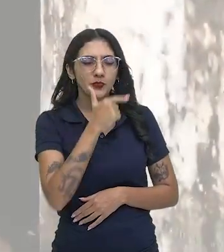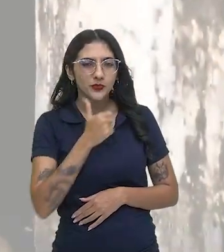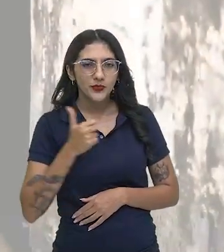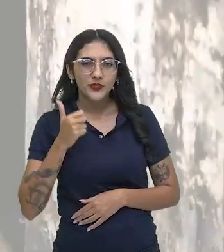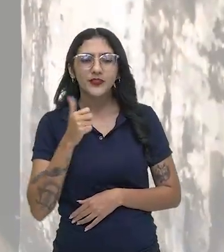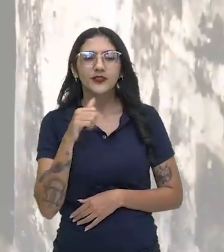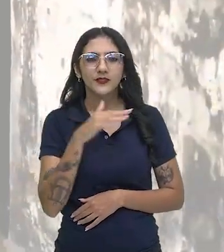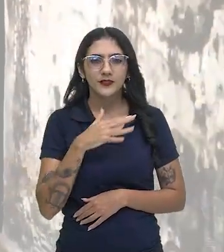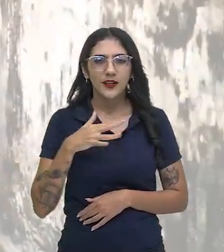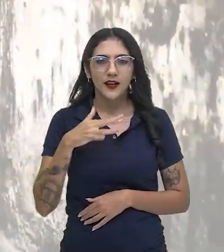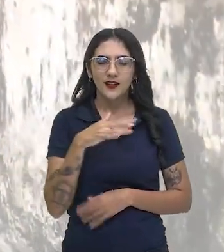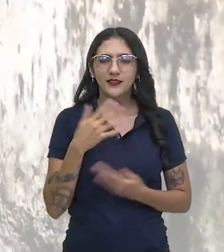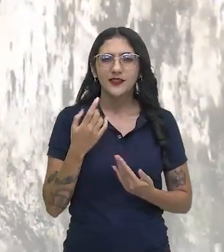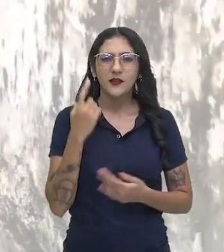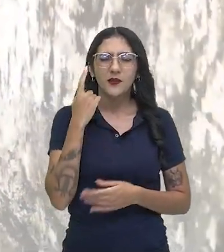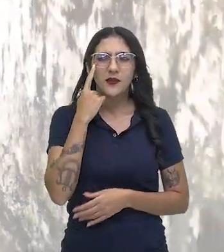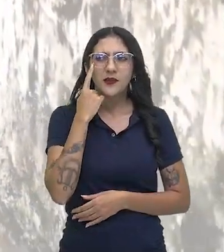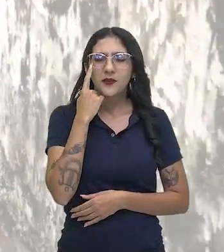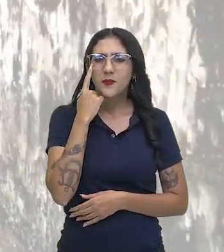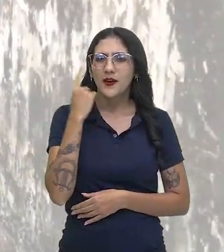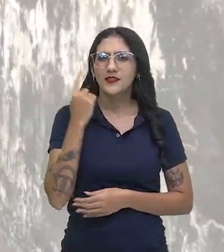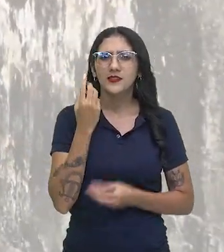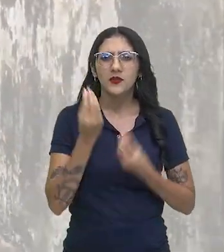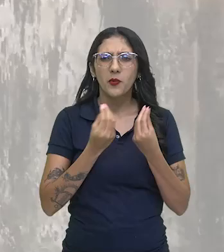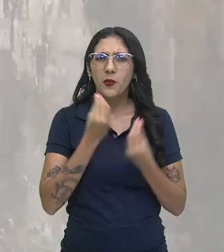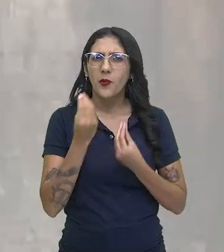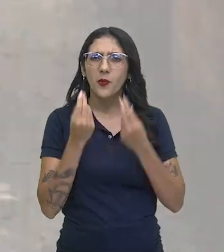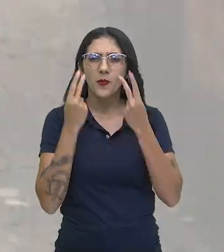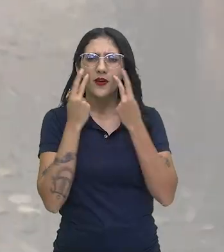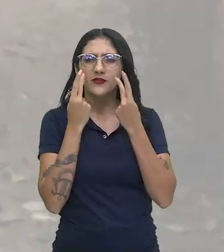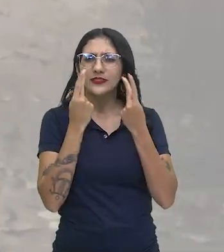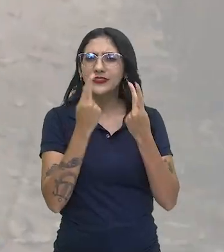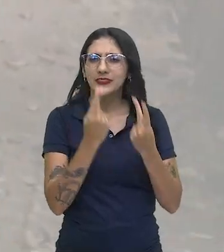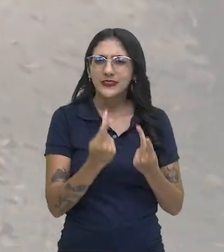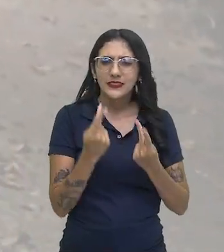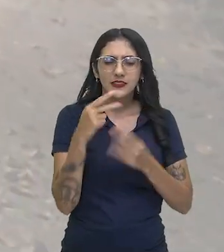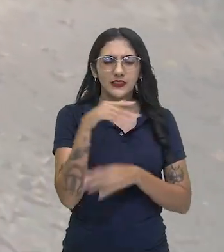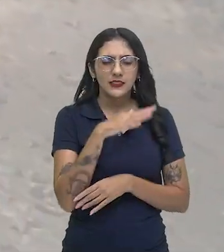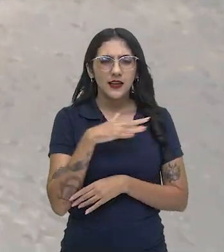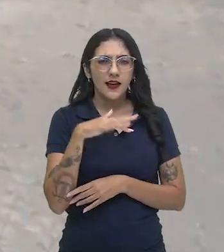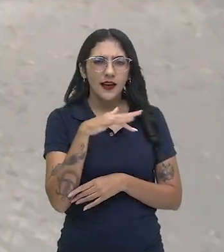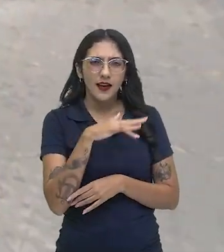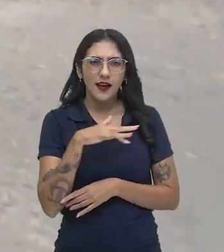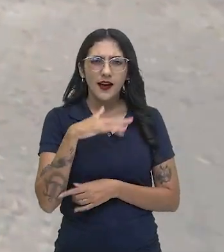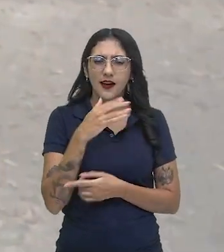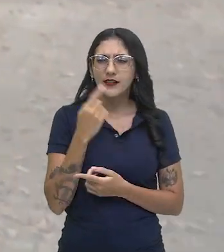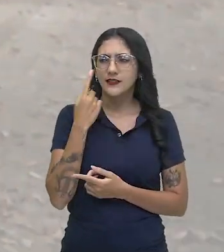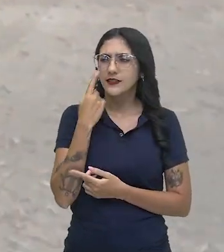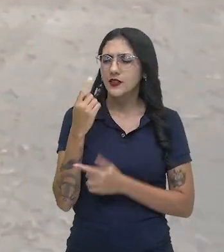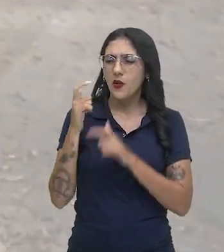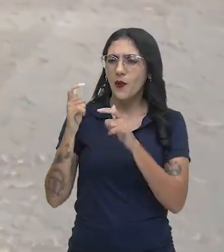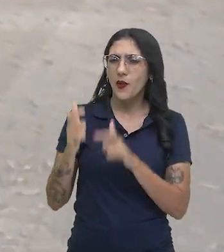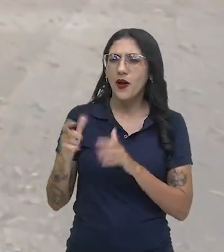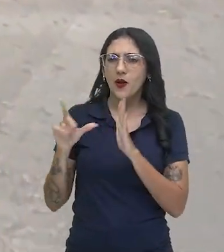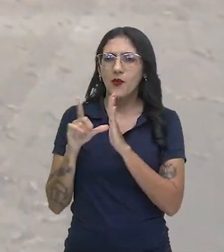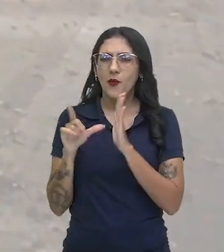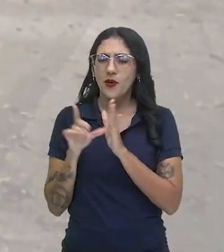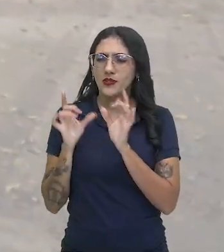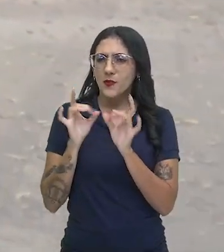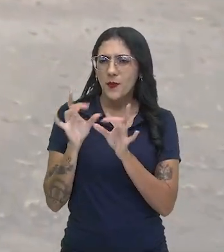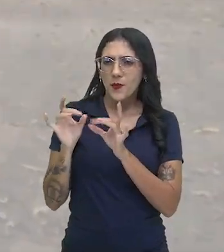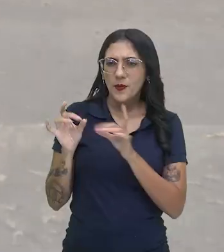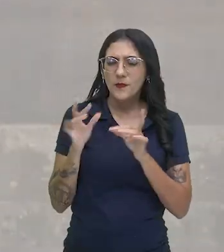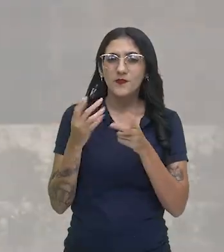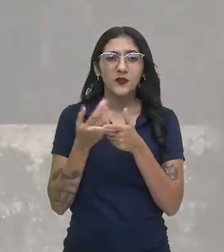Sim. Imagina só a visita turística aqui sendo diferenciada, uma loja de souvenir, muitas